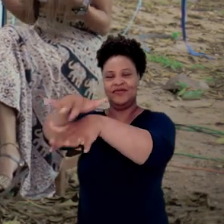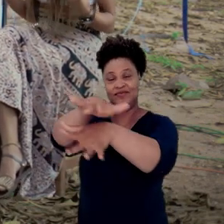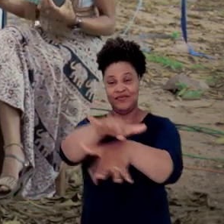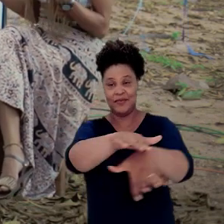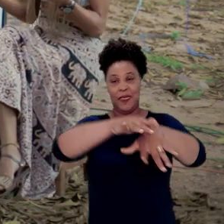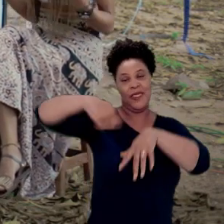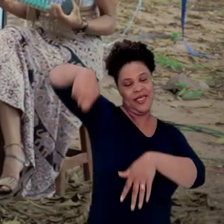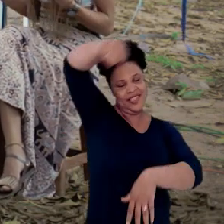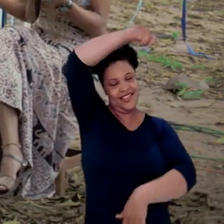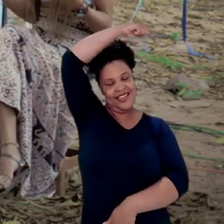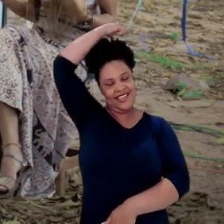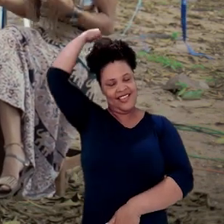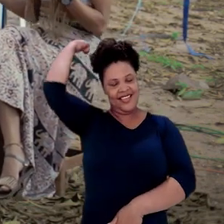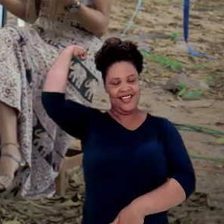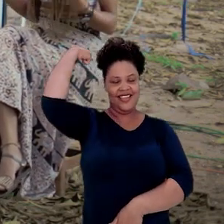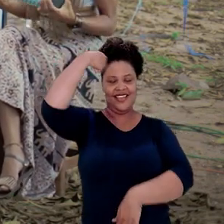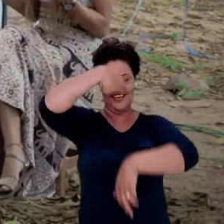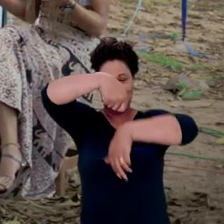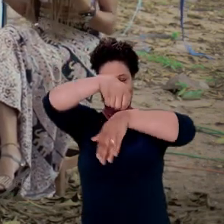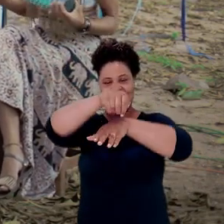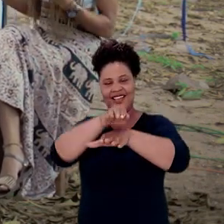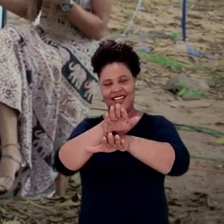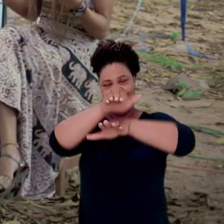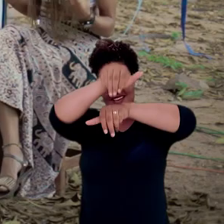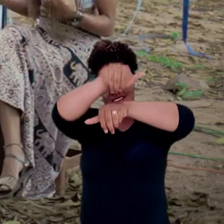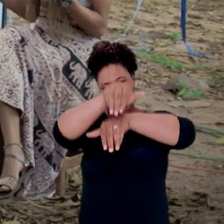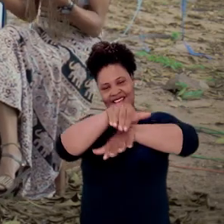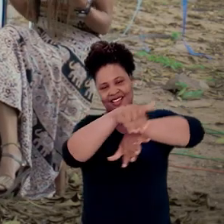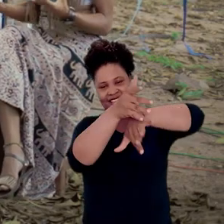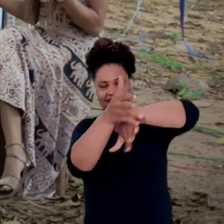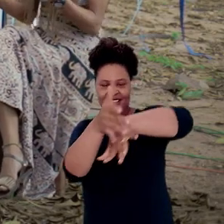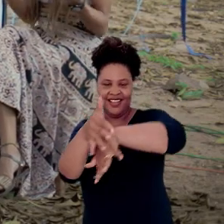Iemanjá balançou as ondas à beira do rio.